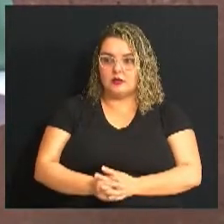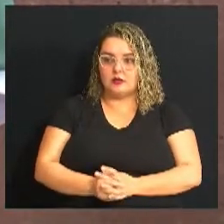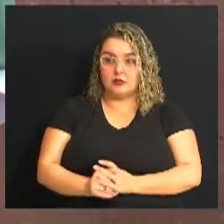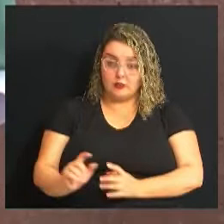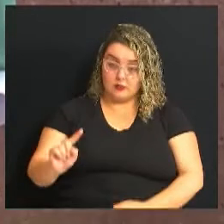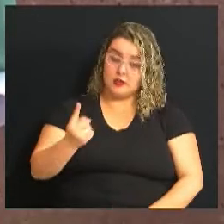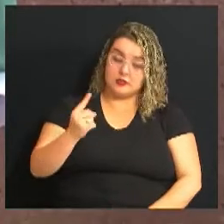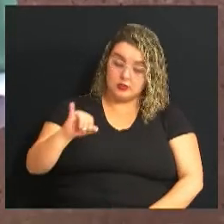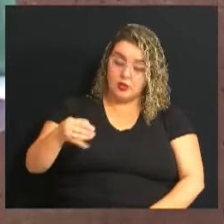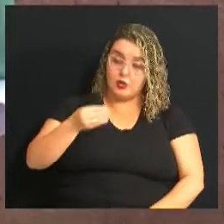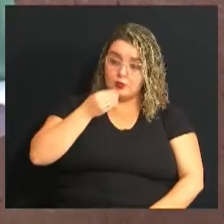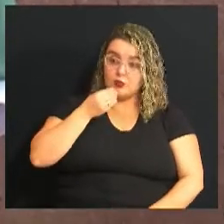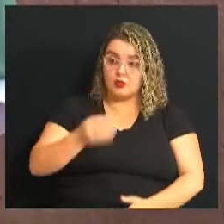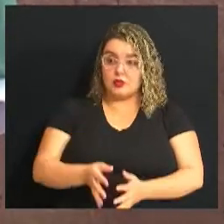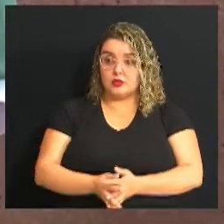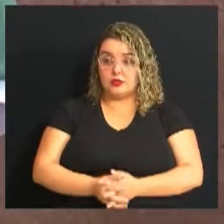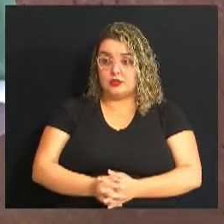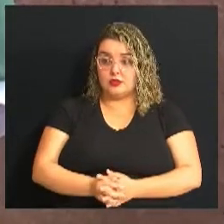oportunidade,